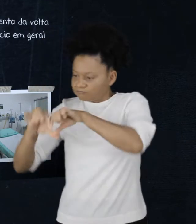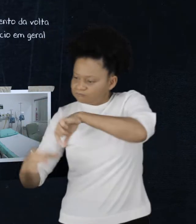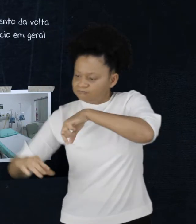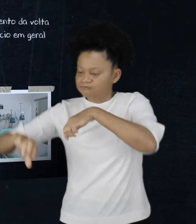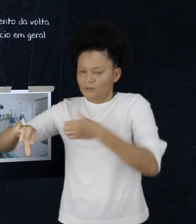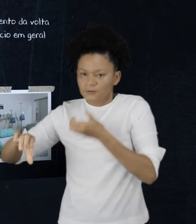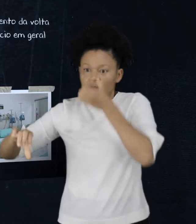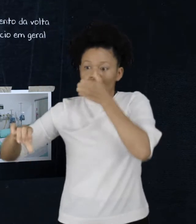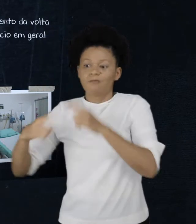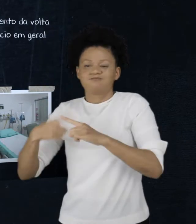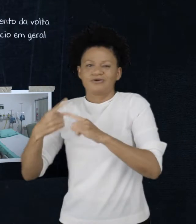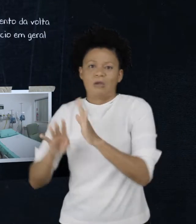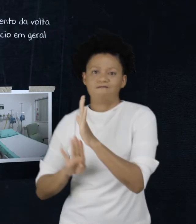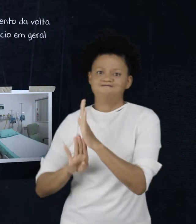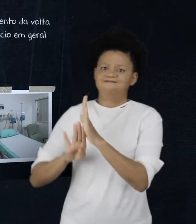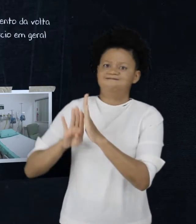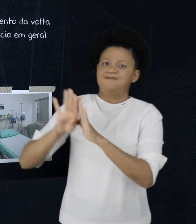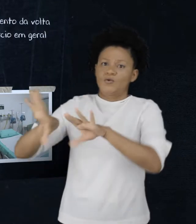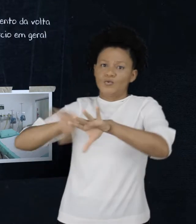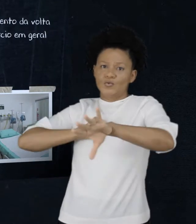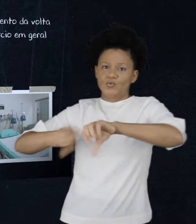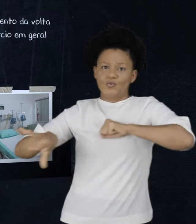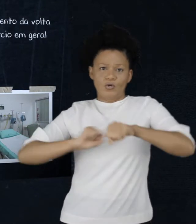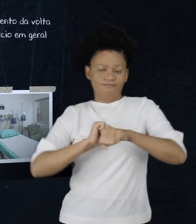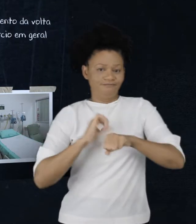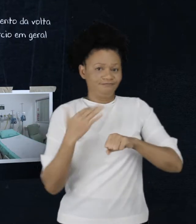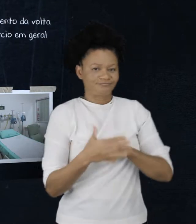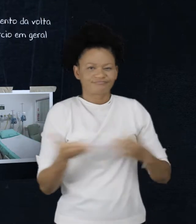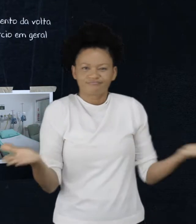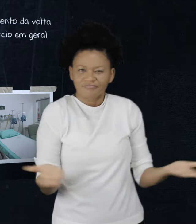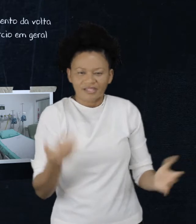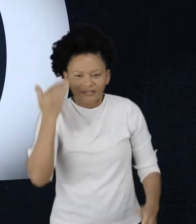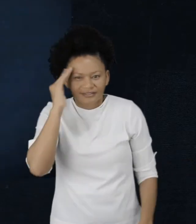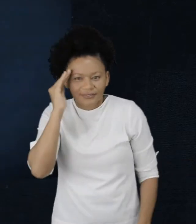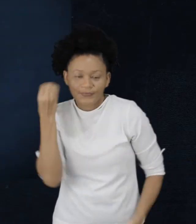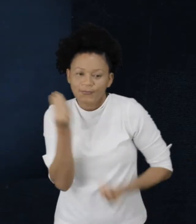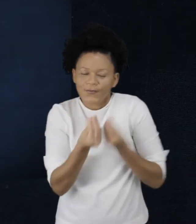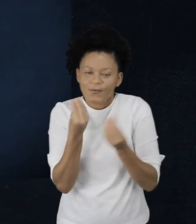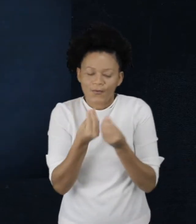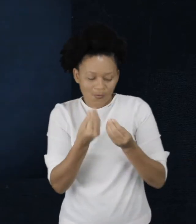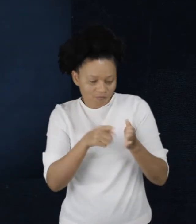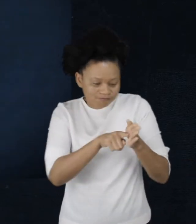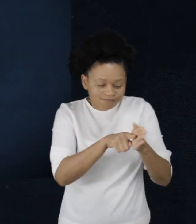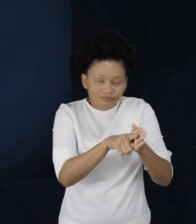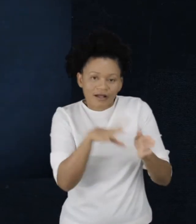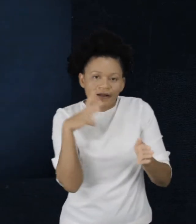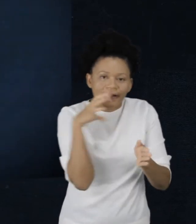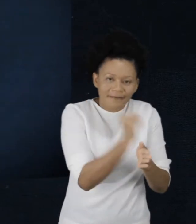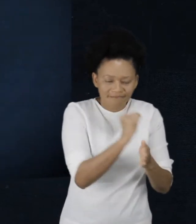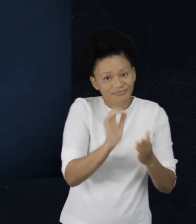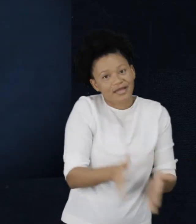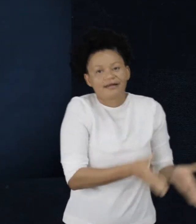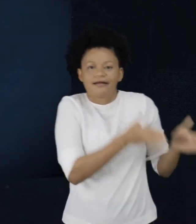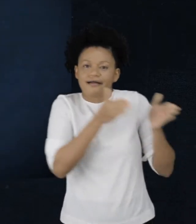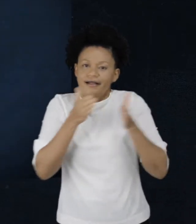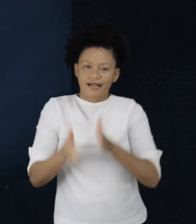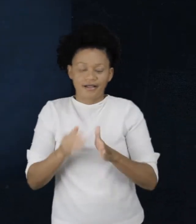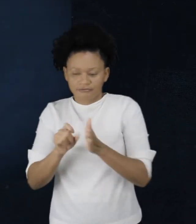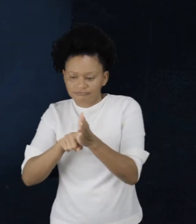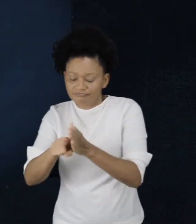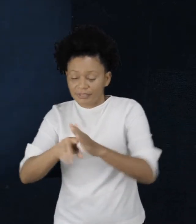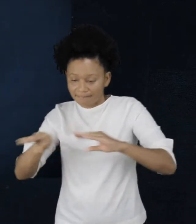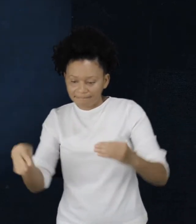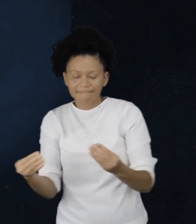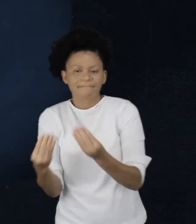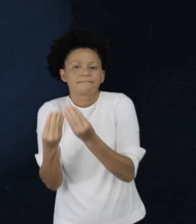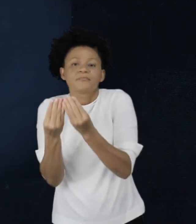casos está aumentando. Agora que entendemos como funciona o teste rápido, vamos falar um pouco sobre os testes moleculares.